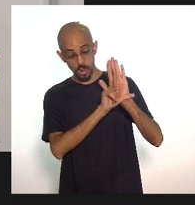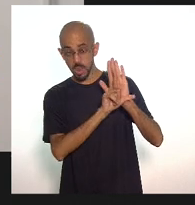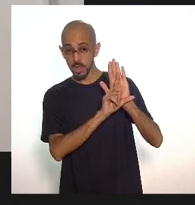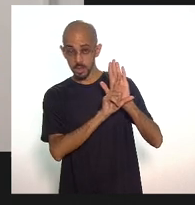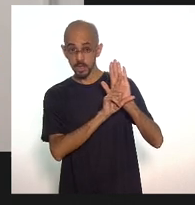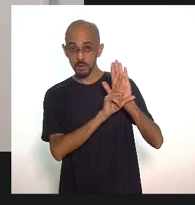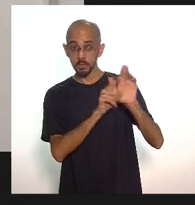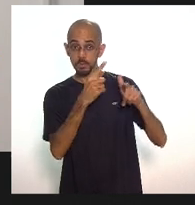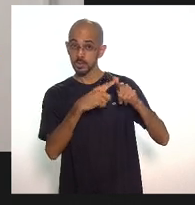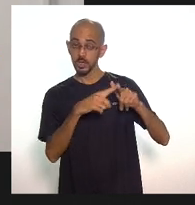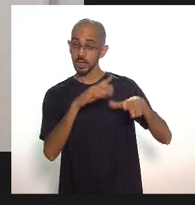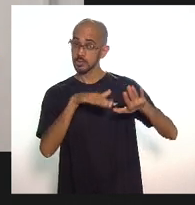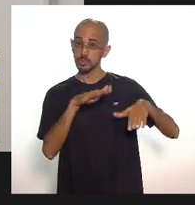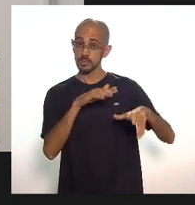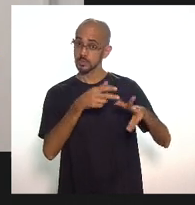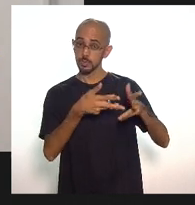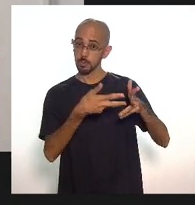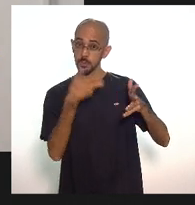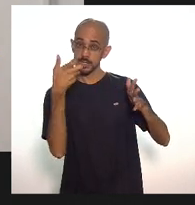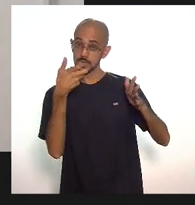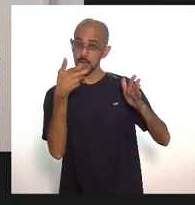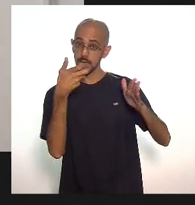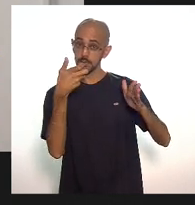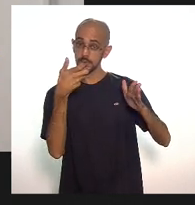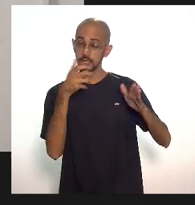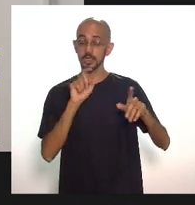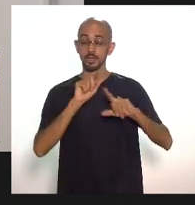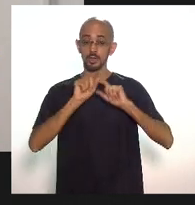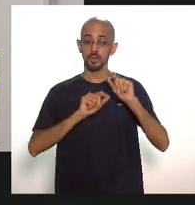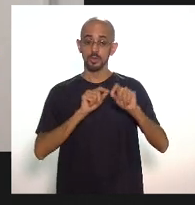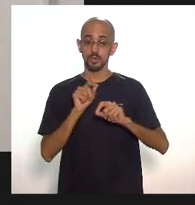pouco despercebido, né, determinadas